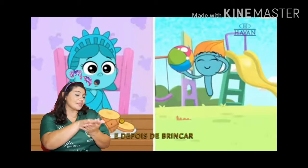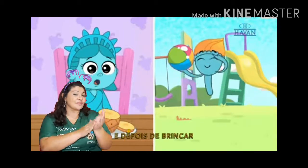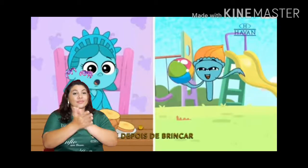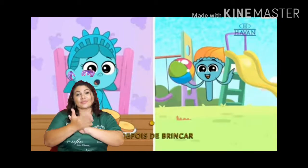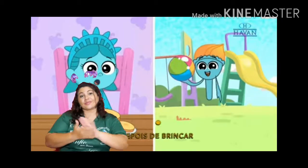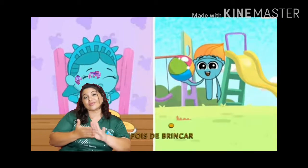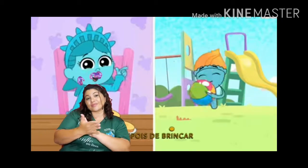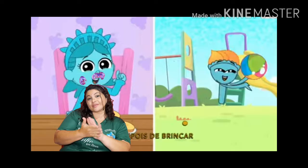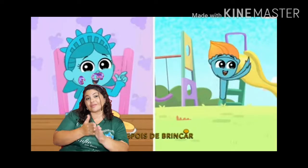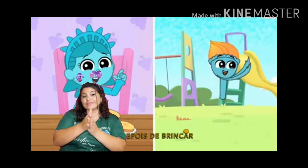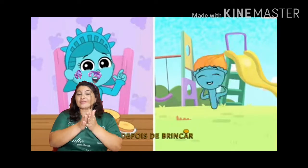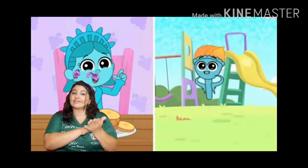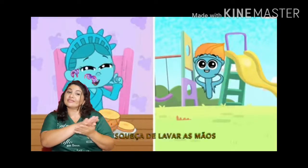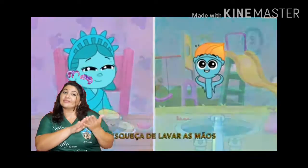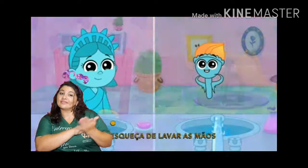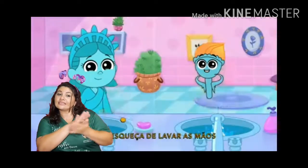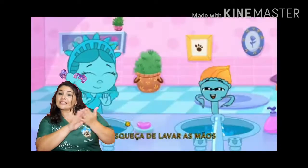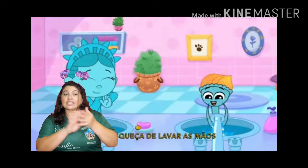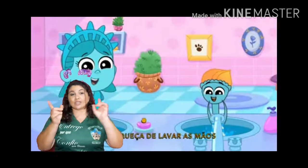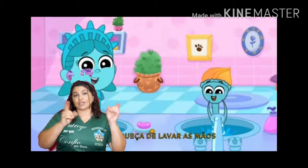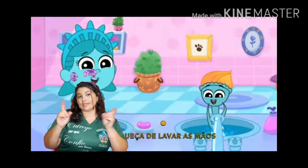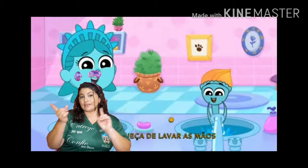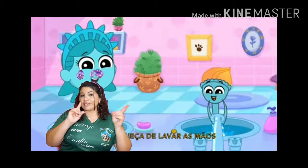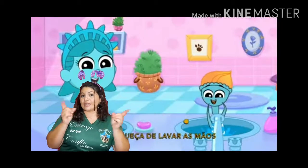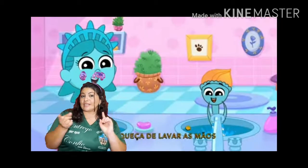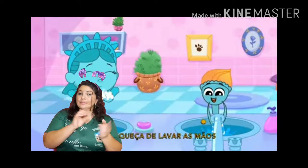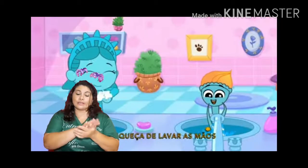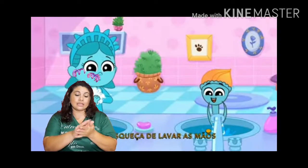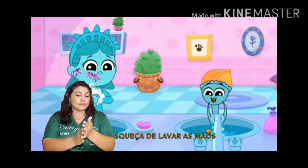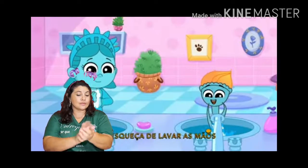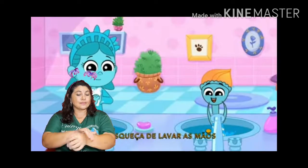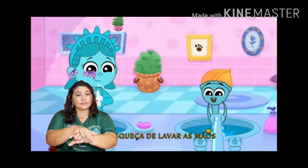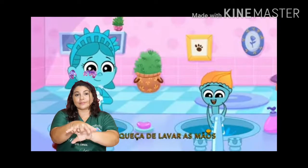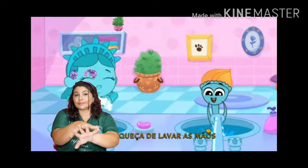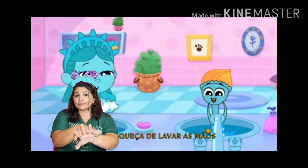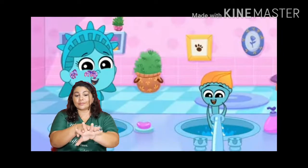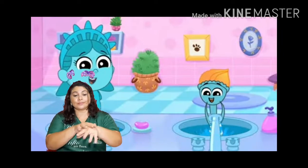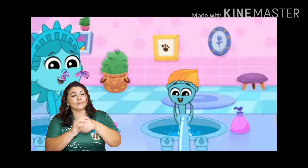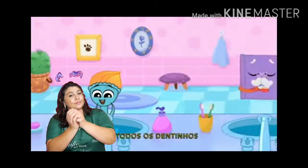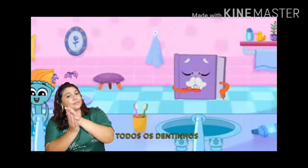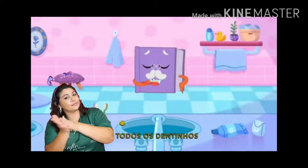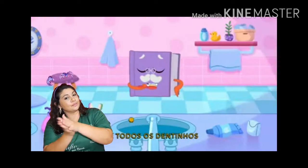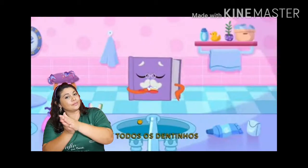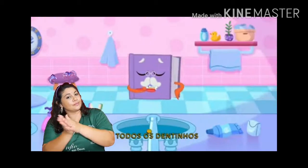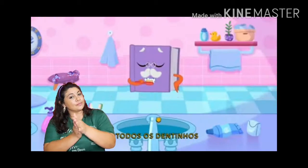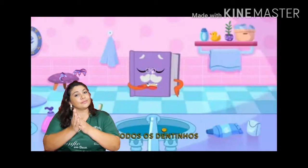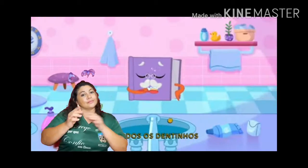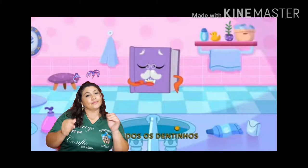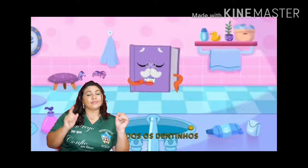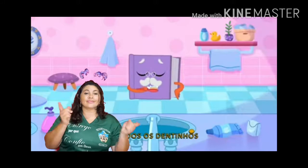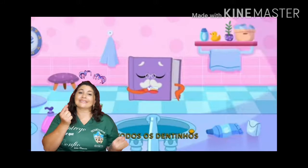E depois de brincar, não esqueça de lavar as mãos. E todos